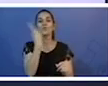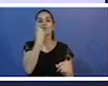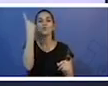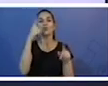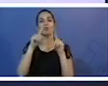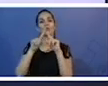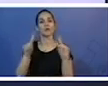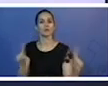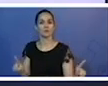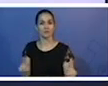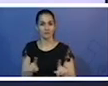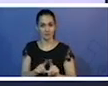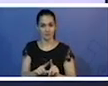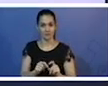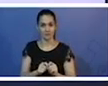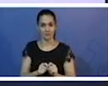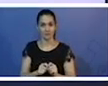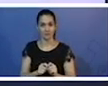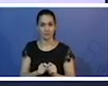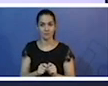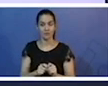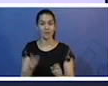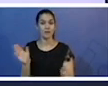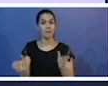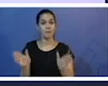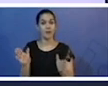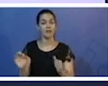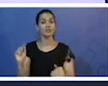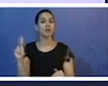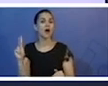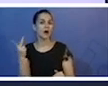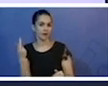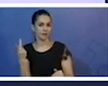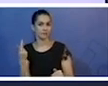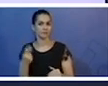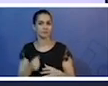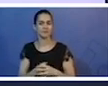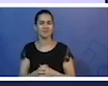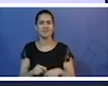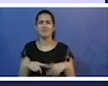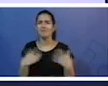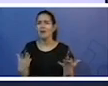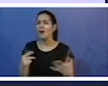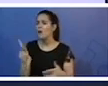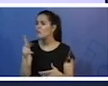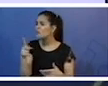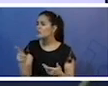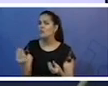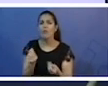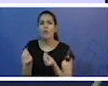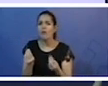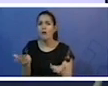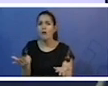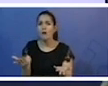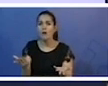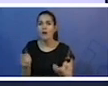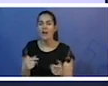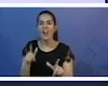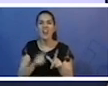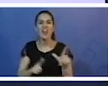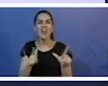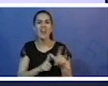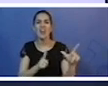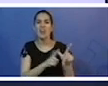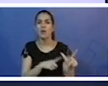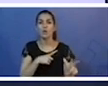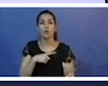triângulo e mede H. Uai, professor, mas é tudo letra nisso aí? Não